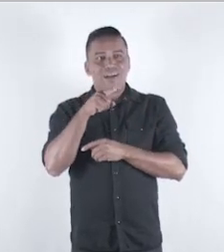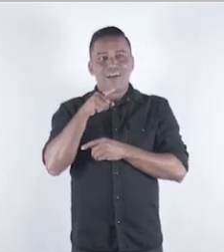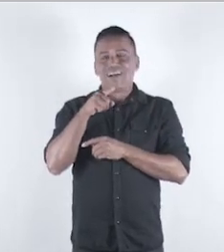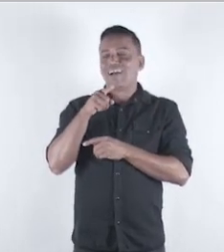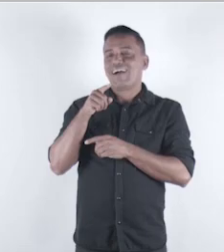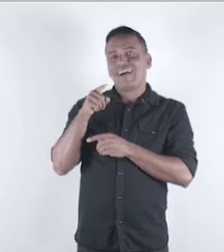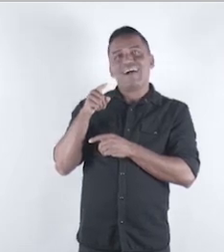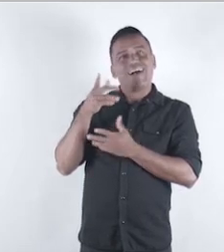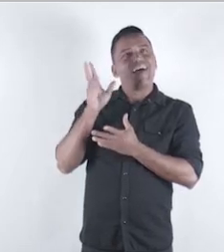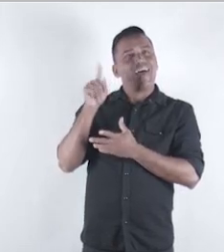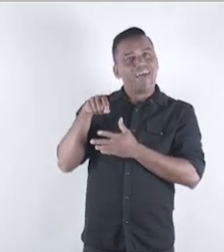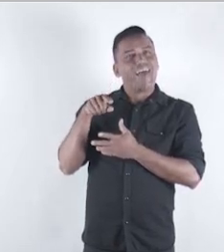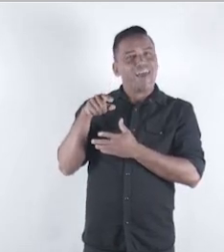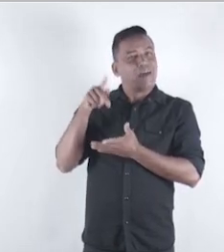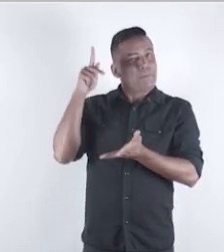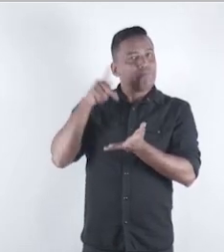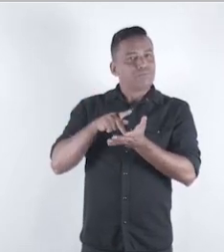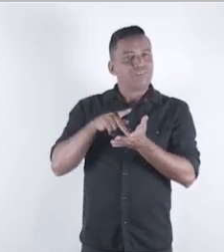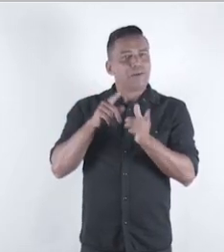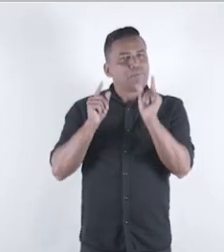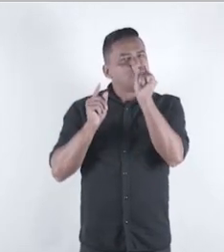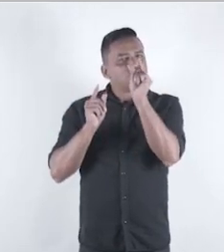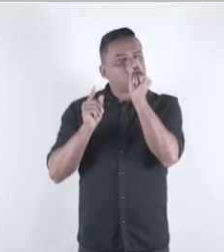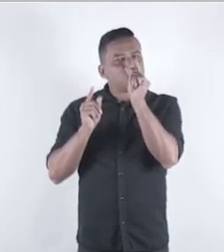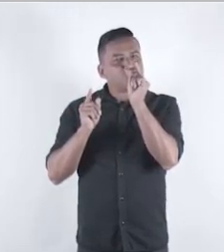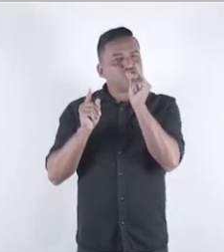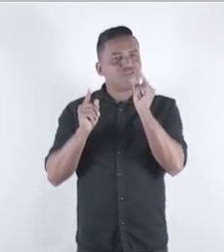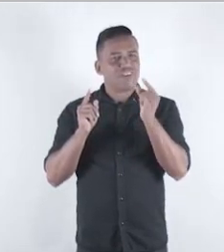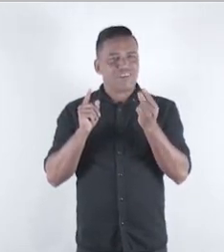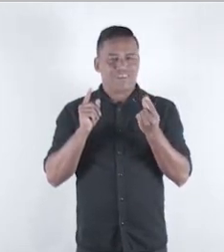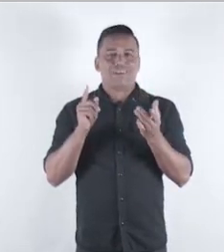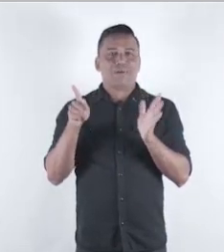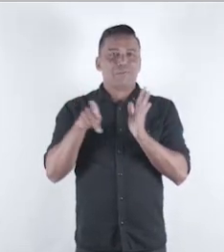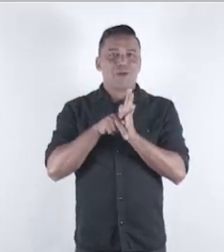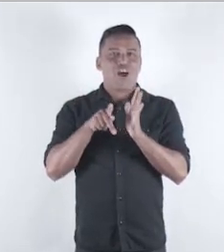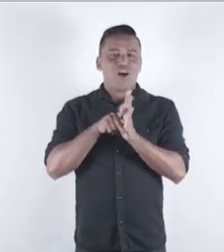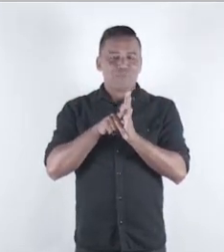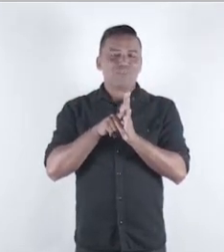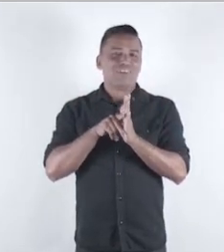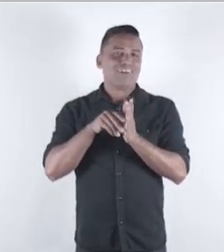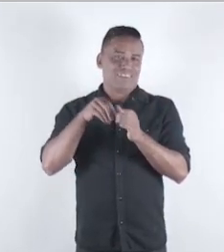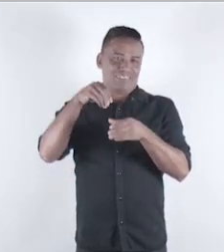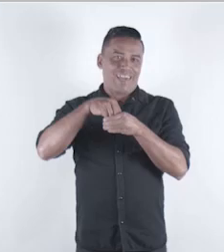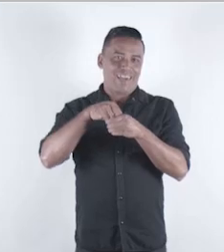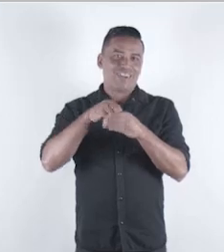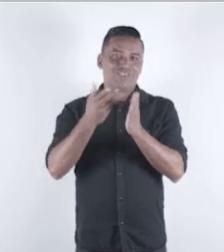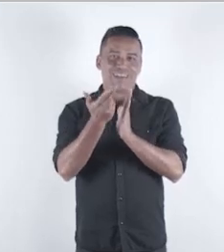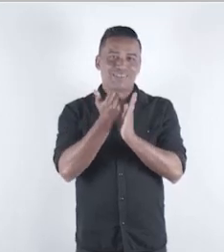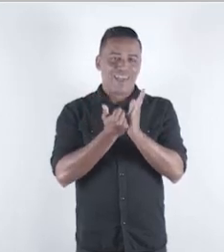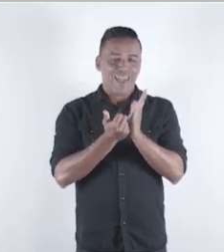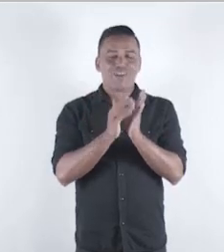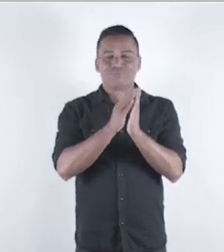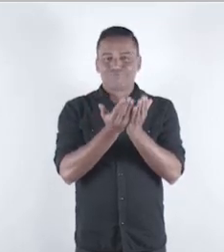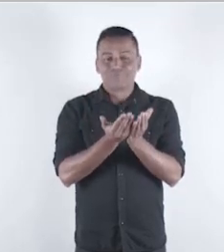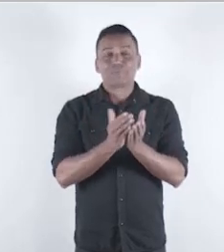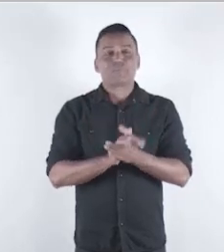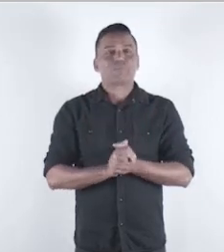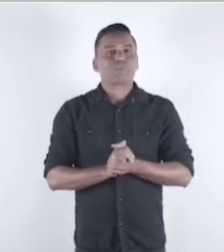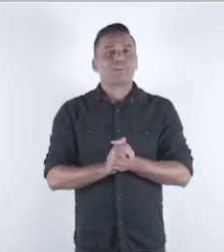original. Ela é bem pequenininha, comparado com a lagarta do livro, né? E eu